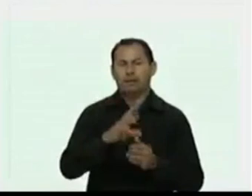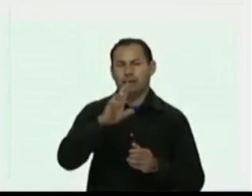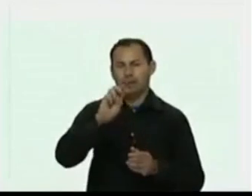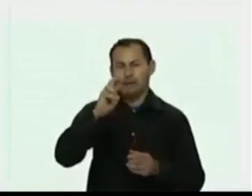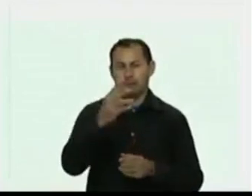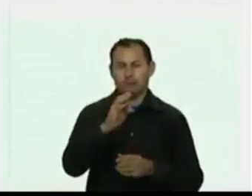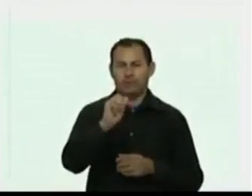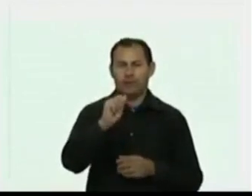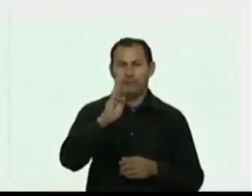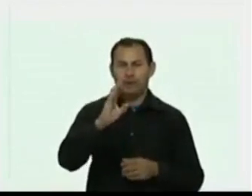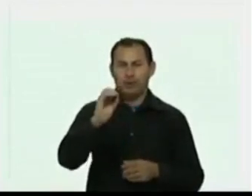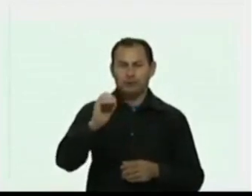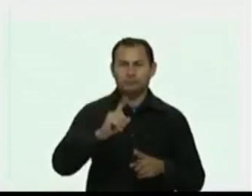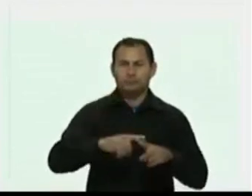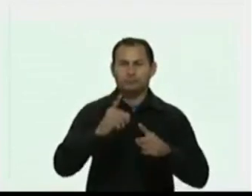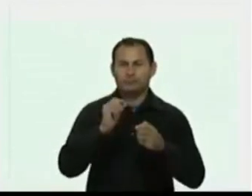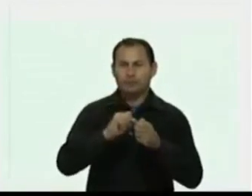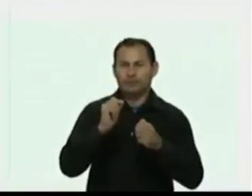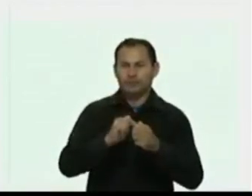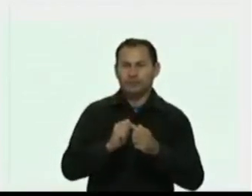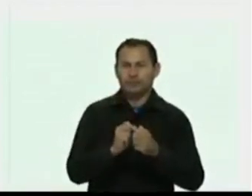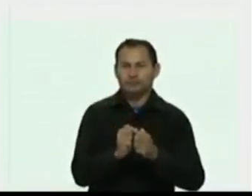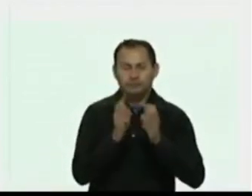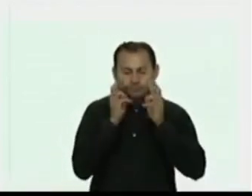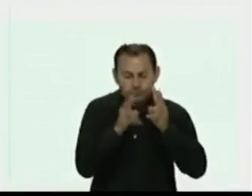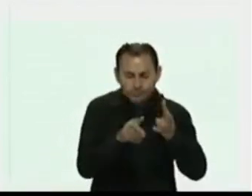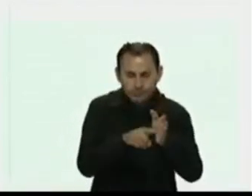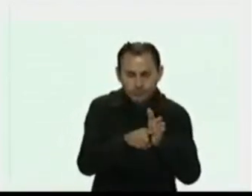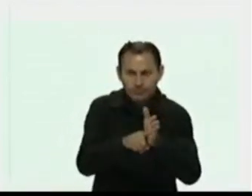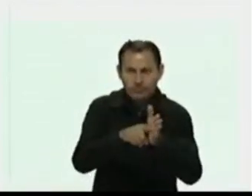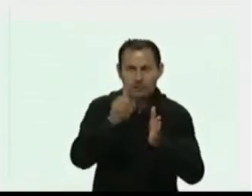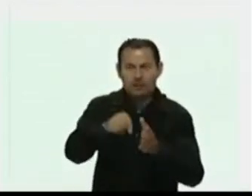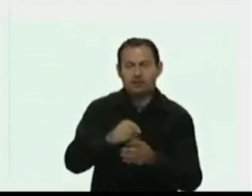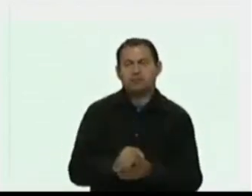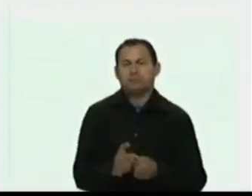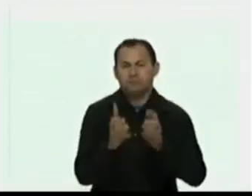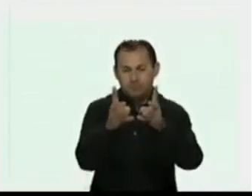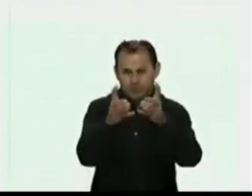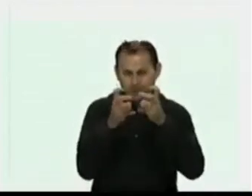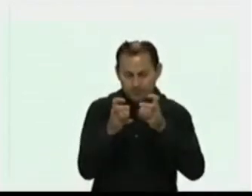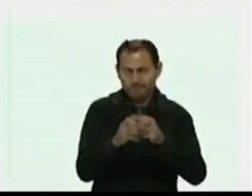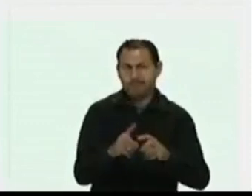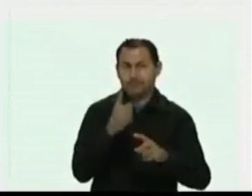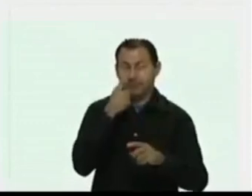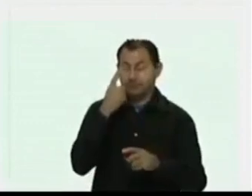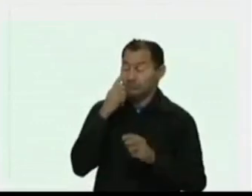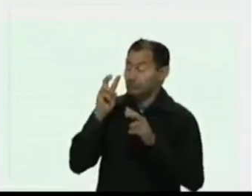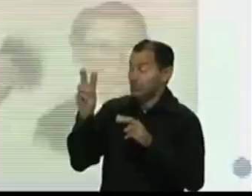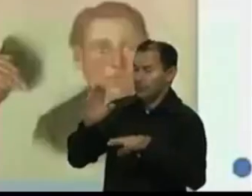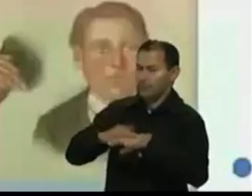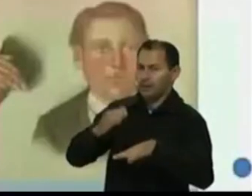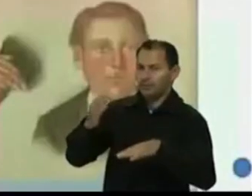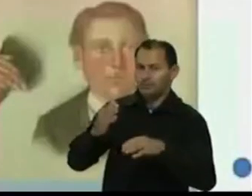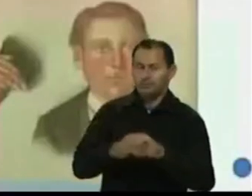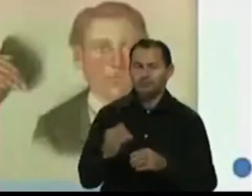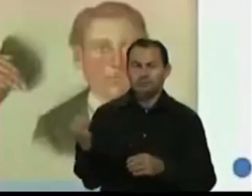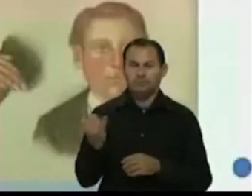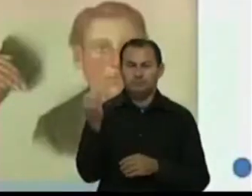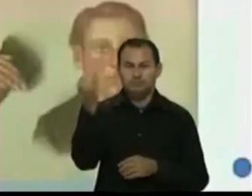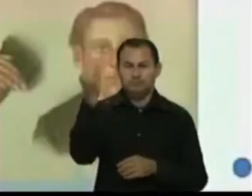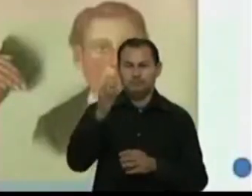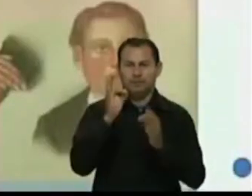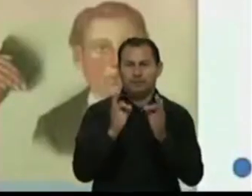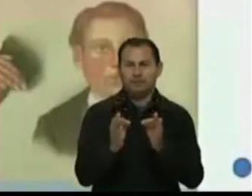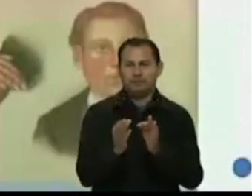RH e o ABO, mas quando você vai fazer uma checagem nisso, a coisa é bem mais complexa que isso, mas esses são os mais importantes,